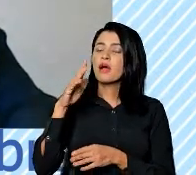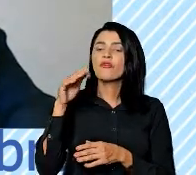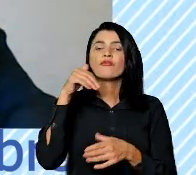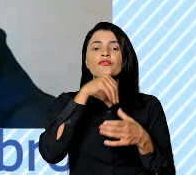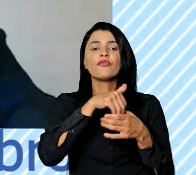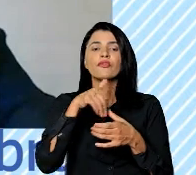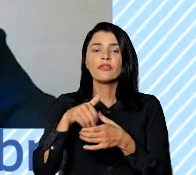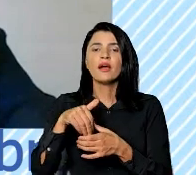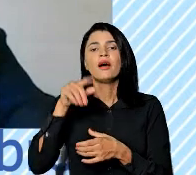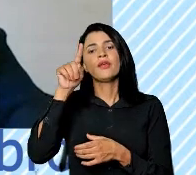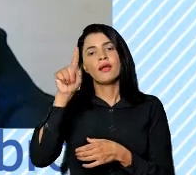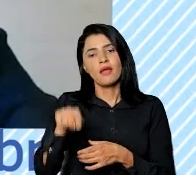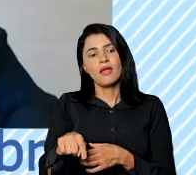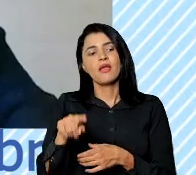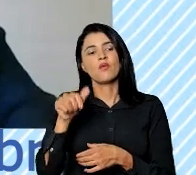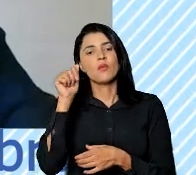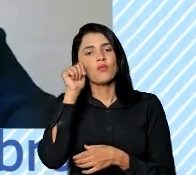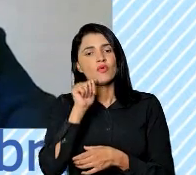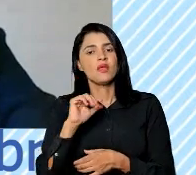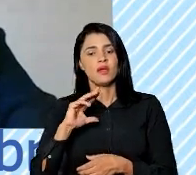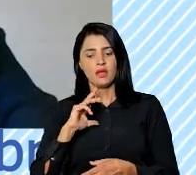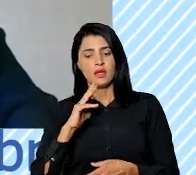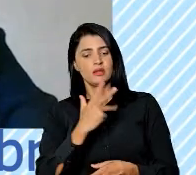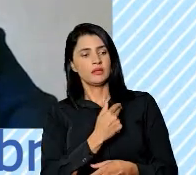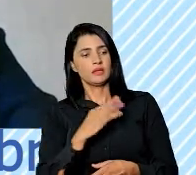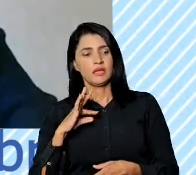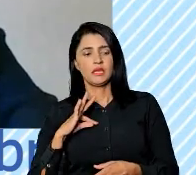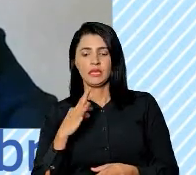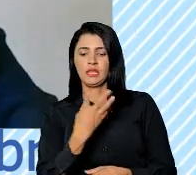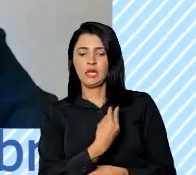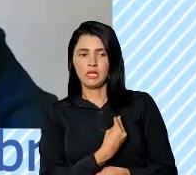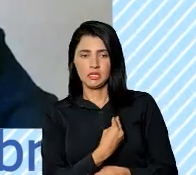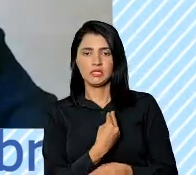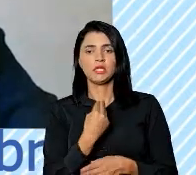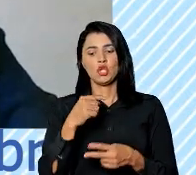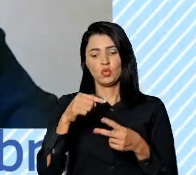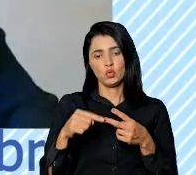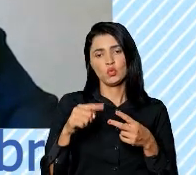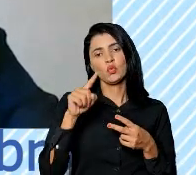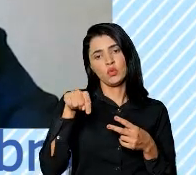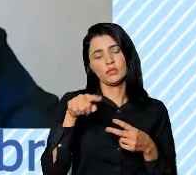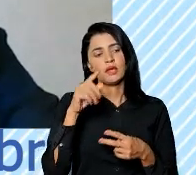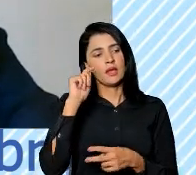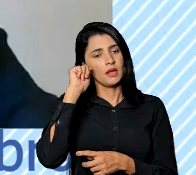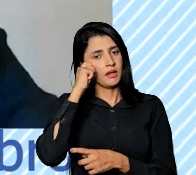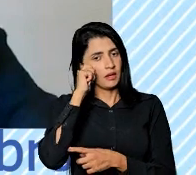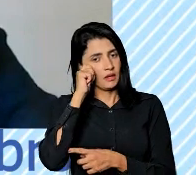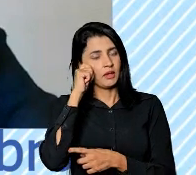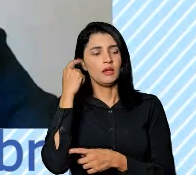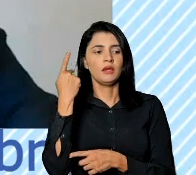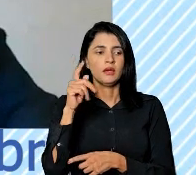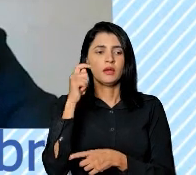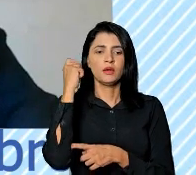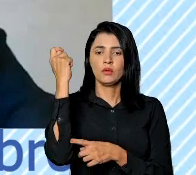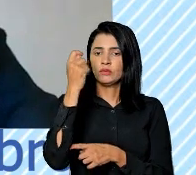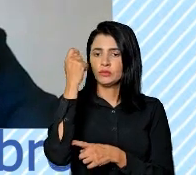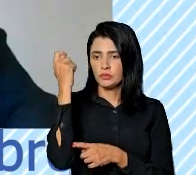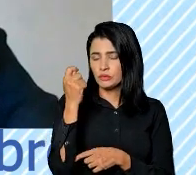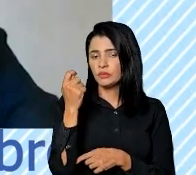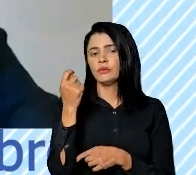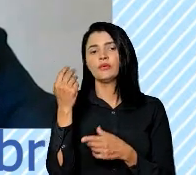é uma mulher trans, Duda Salabert, do PDT. 2 delas são negras, Karen Santos, pessoal Rio Grande do Sul, Dani Portela,